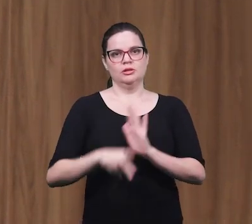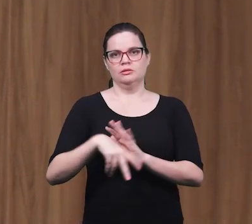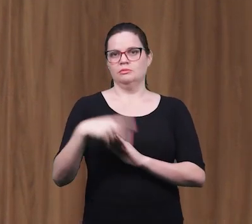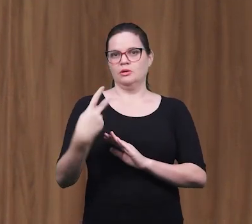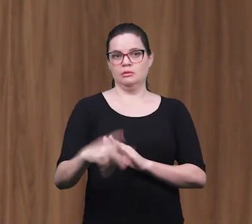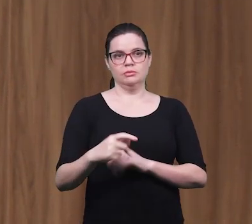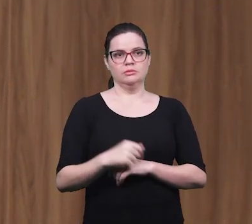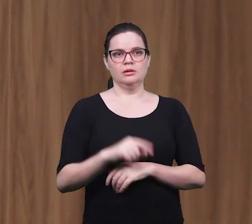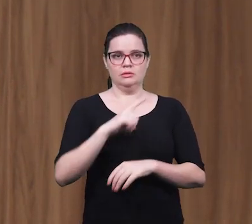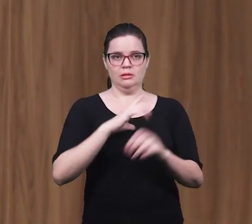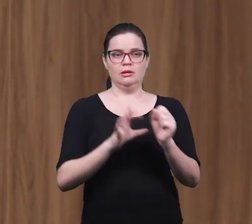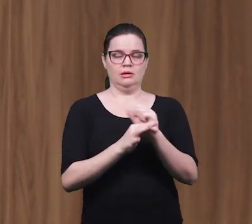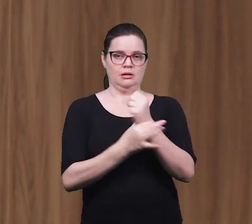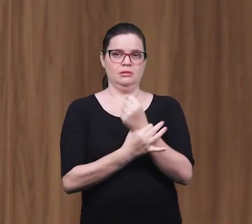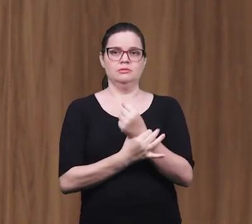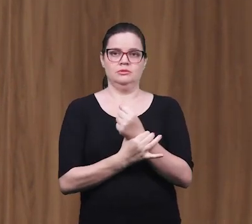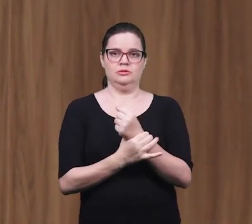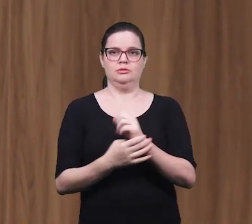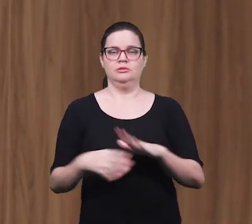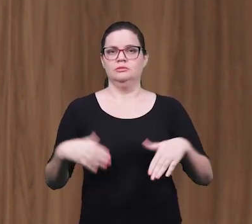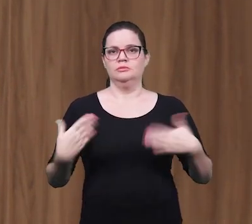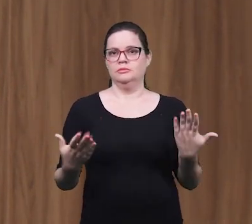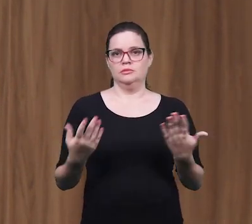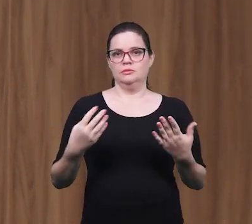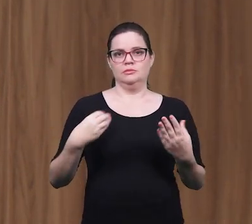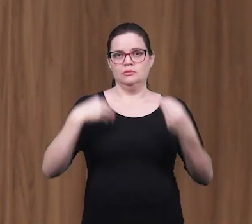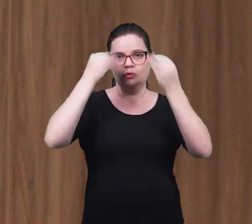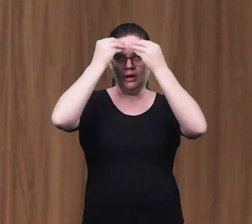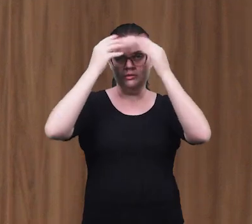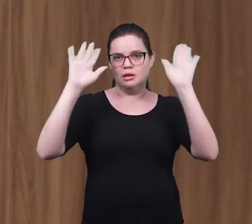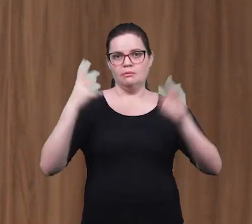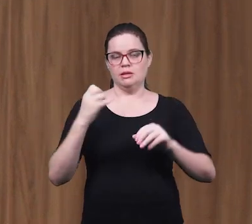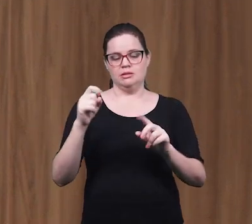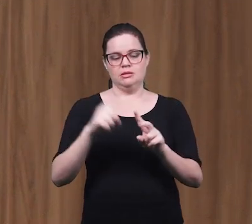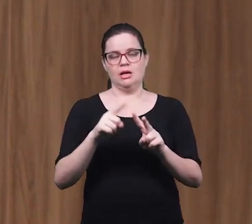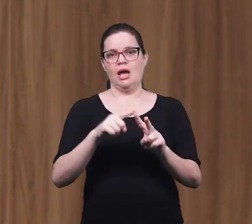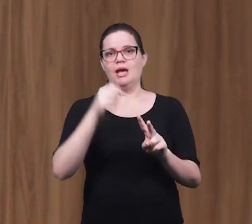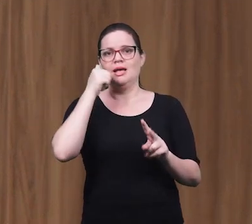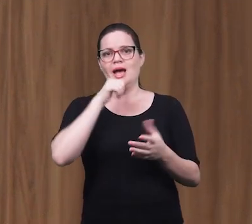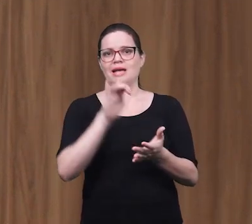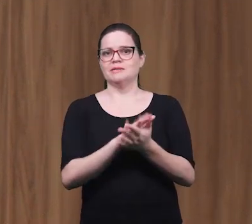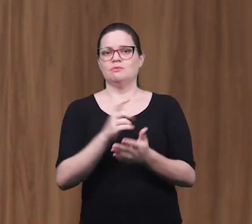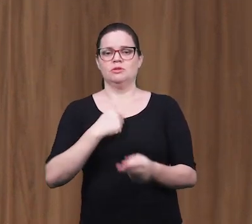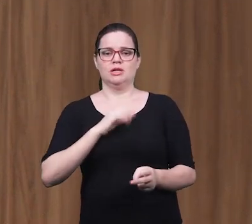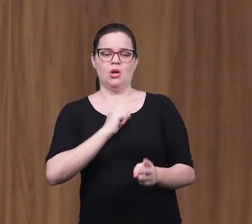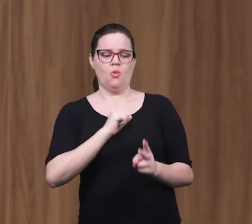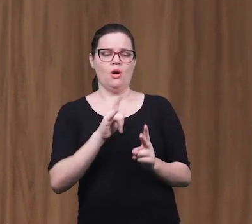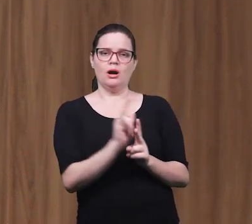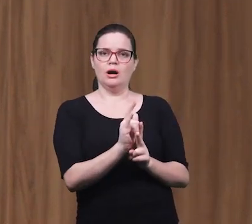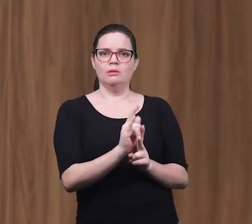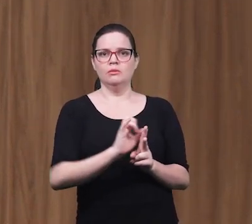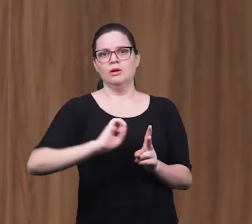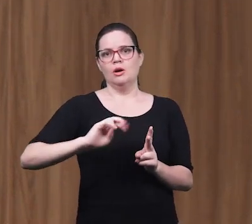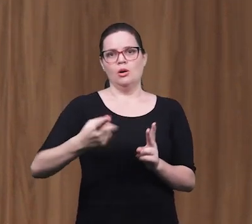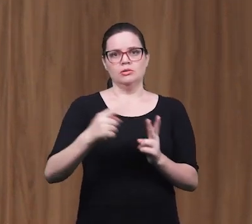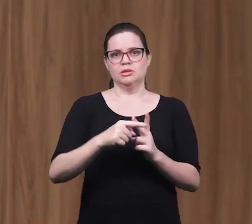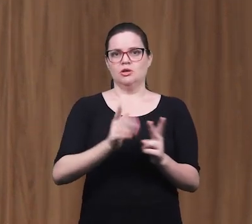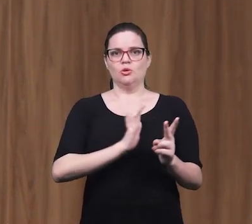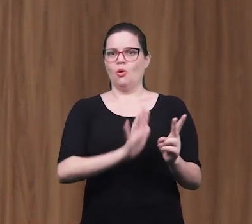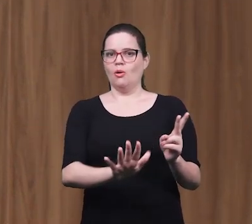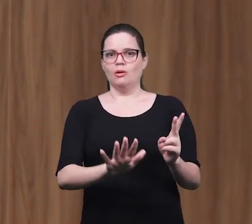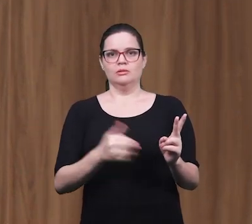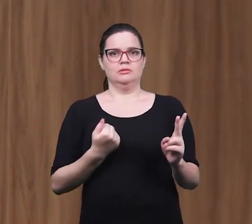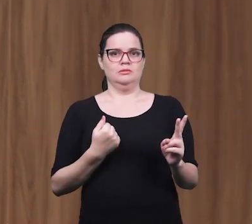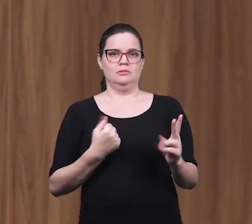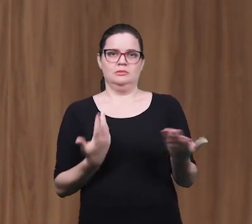ele é resguardado. Então, não interessa se foi do filho, o seu primogênito era daquela que se gostava menos, né?